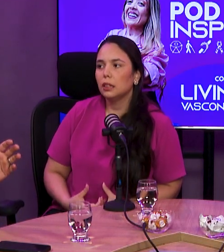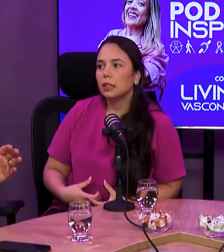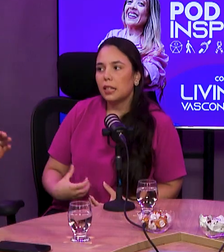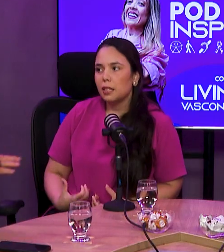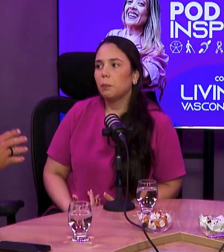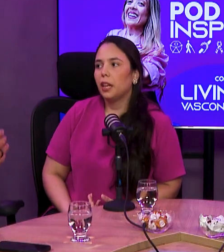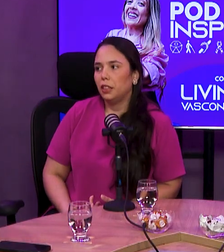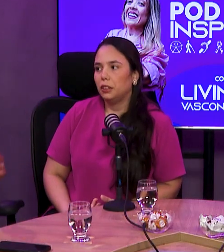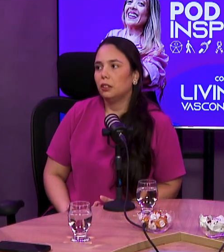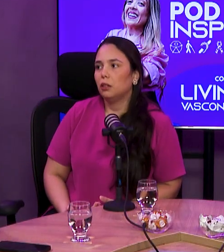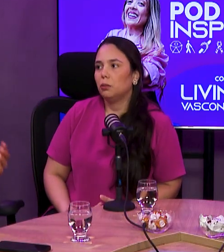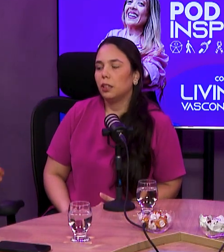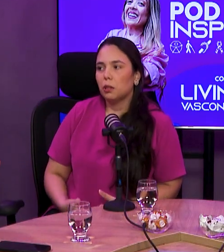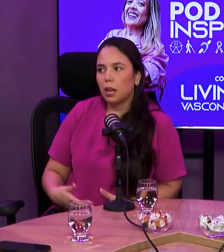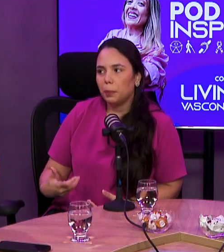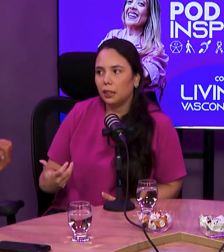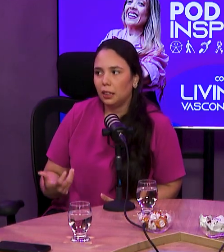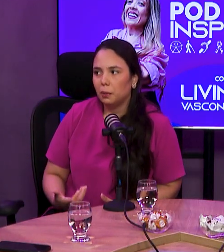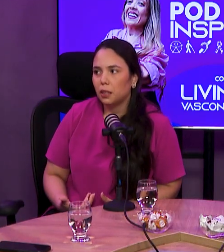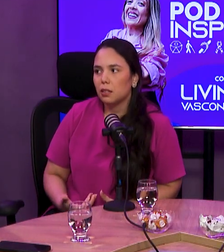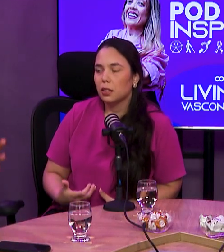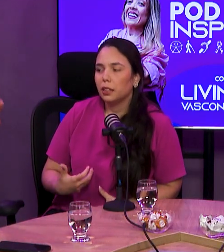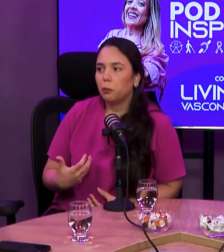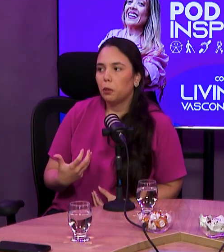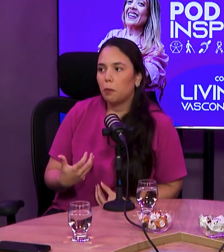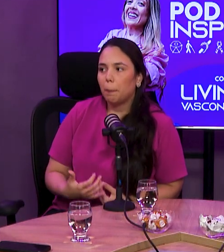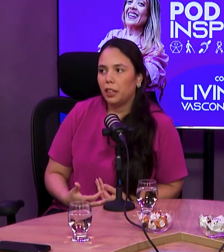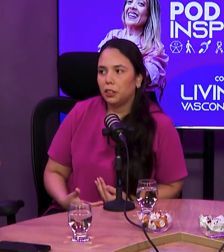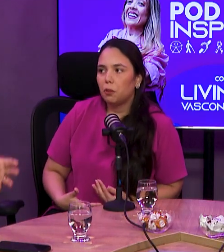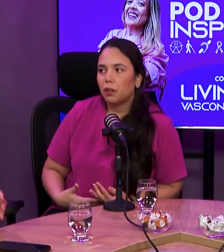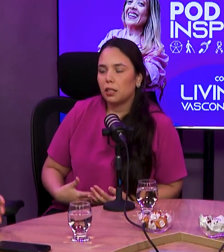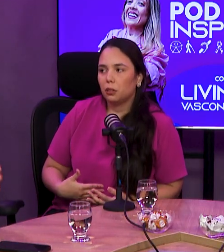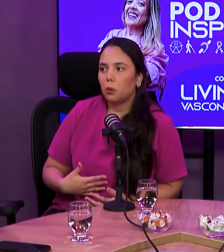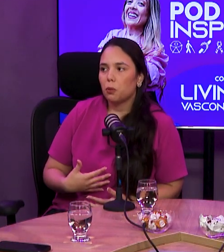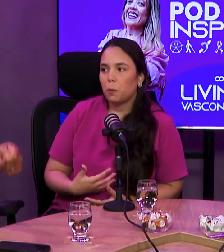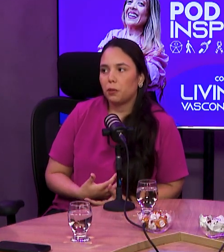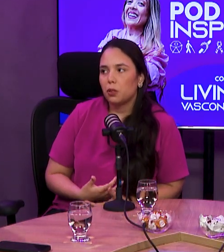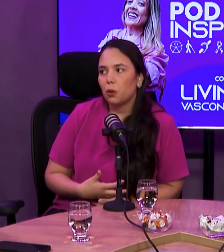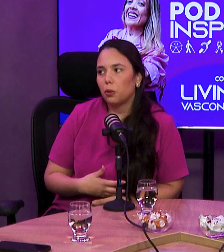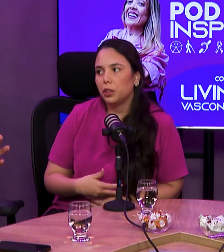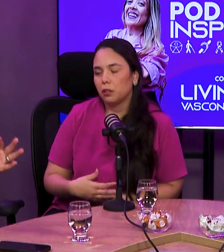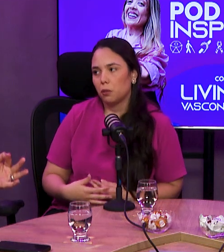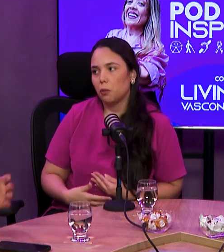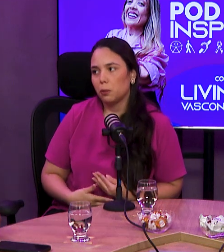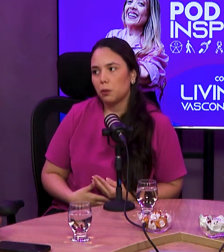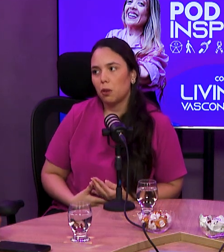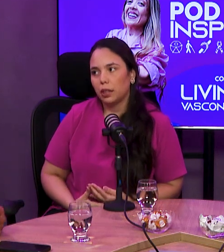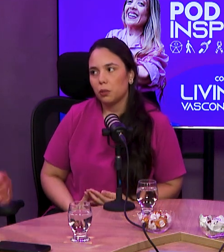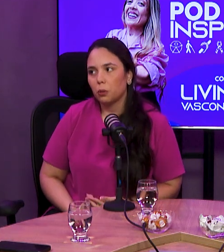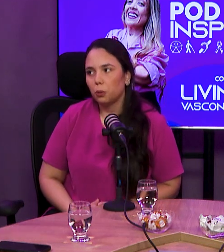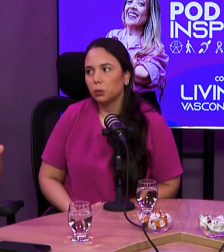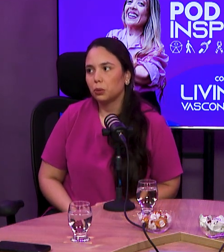irmão nesse ambiente. Então, eu não sabia Libras, eu aprendi conversando com os professores, com os